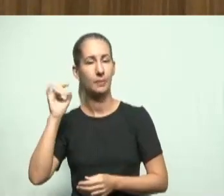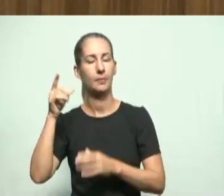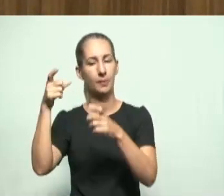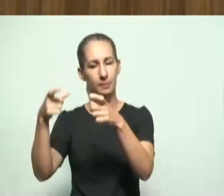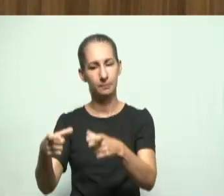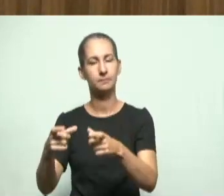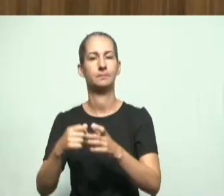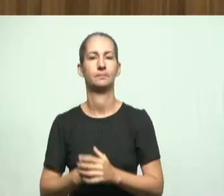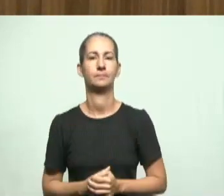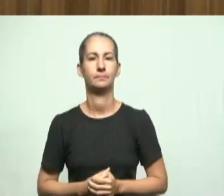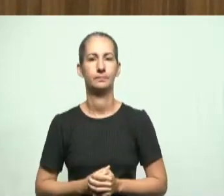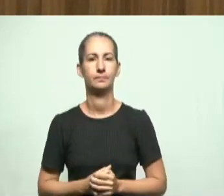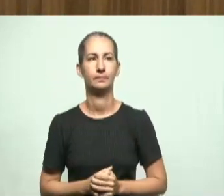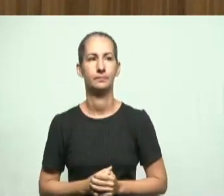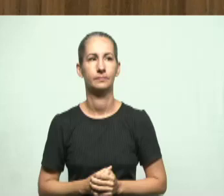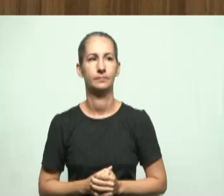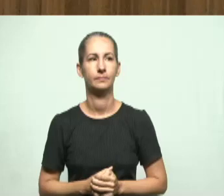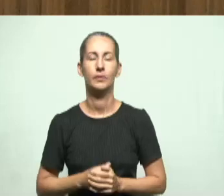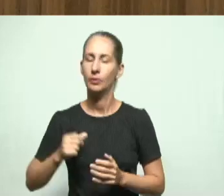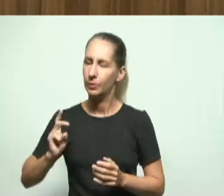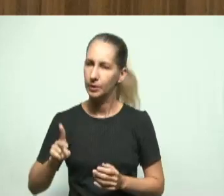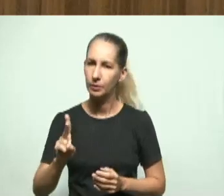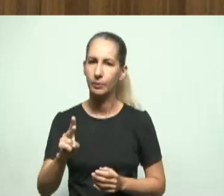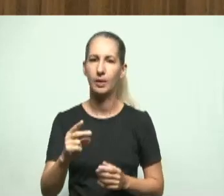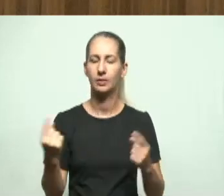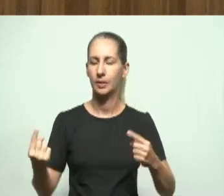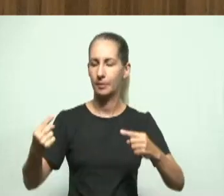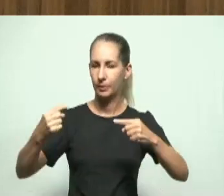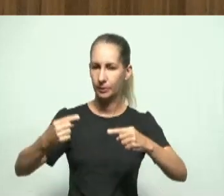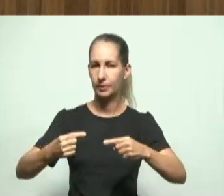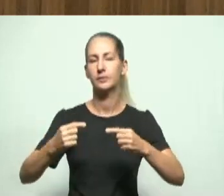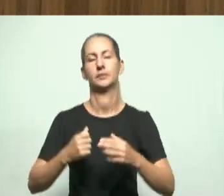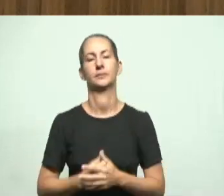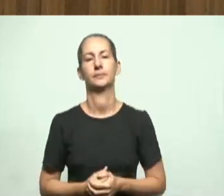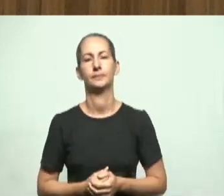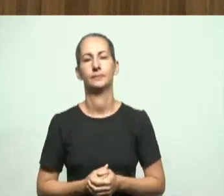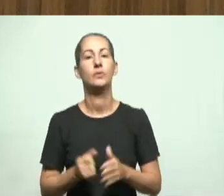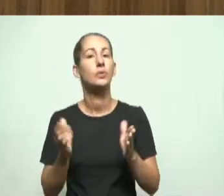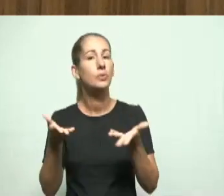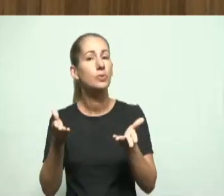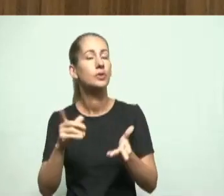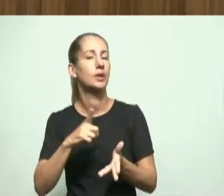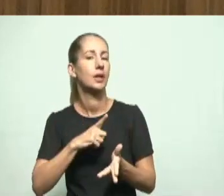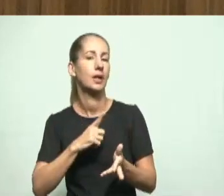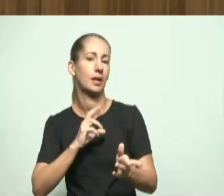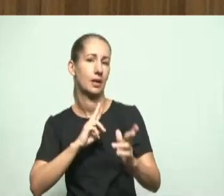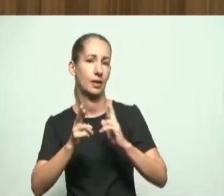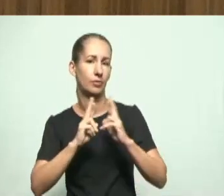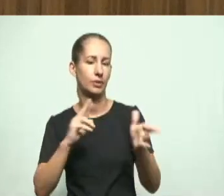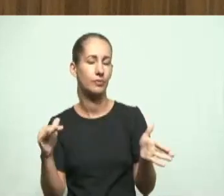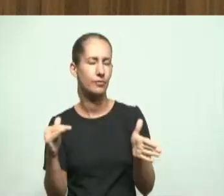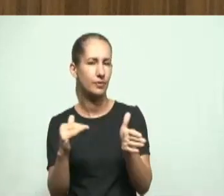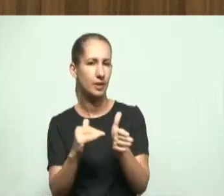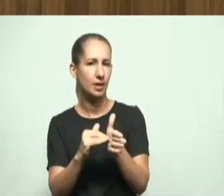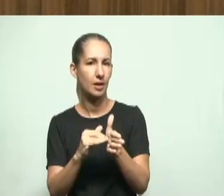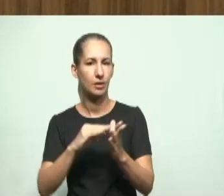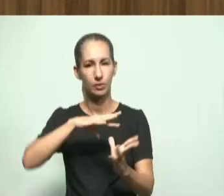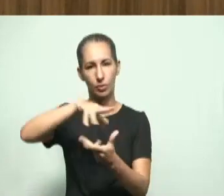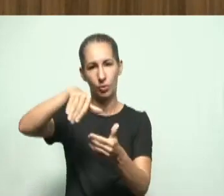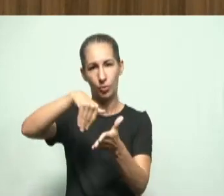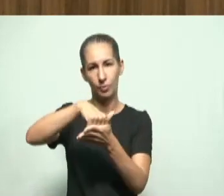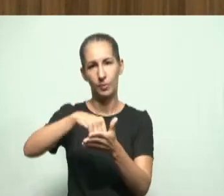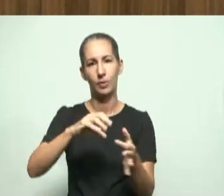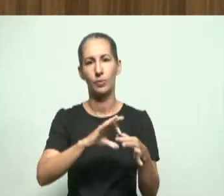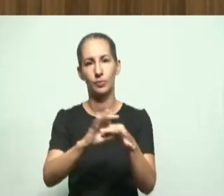Igapó, dando continuidade a um campeonato que estamos fazendo. Hoje teremos a reunião final da Copa União, da